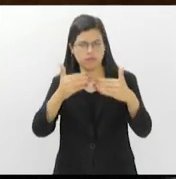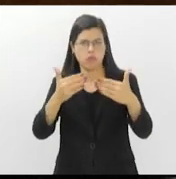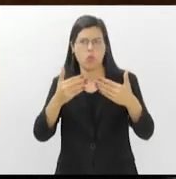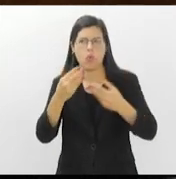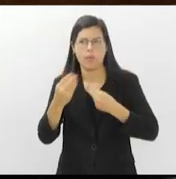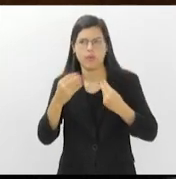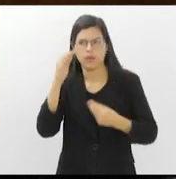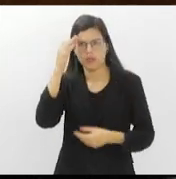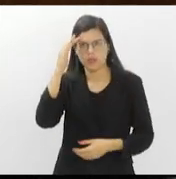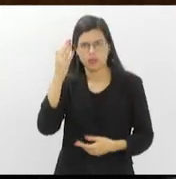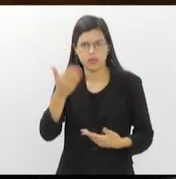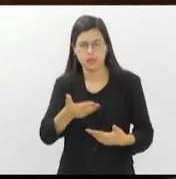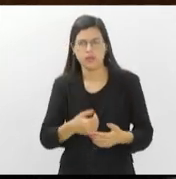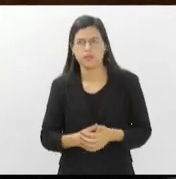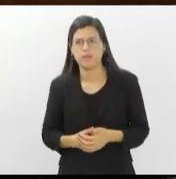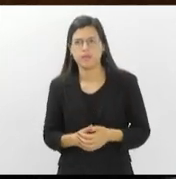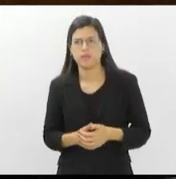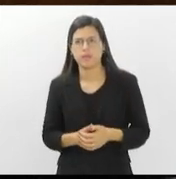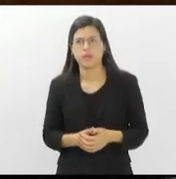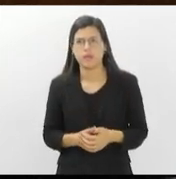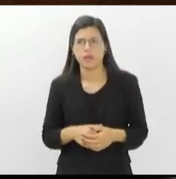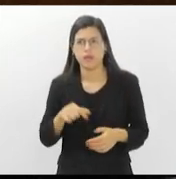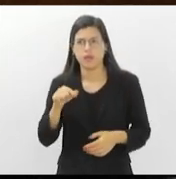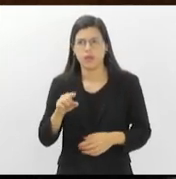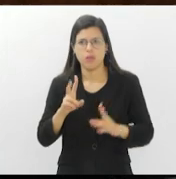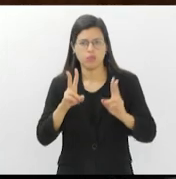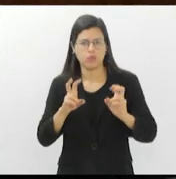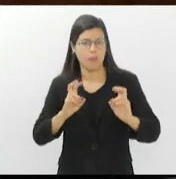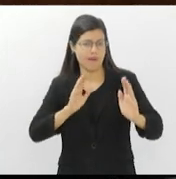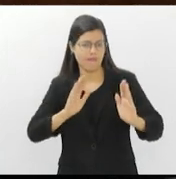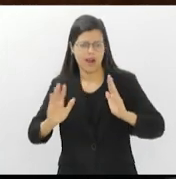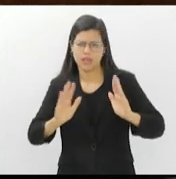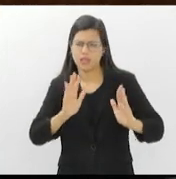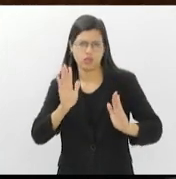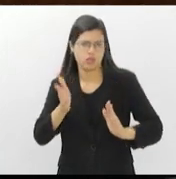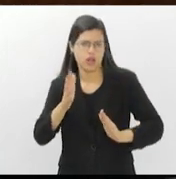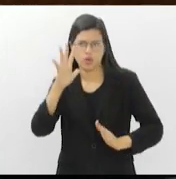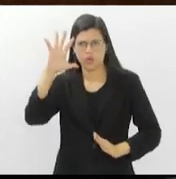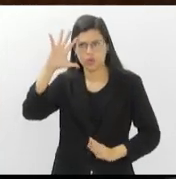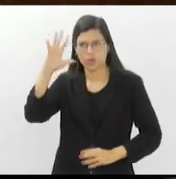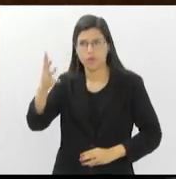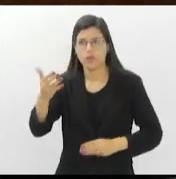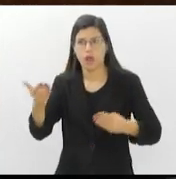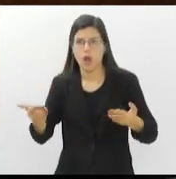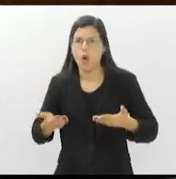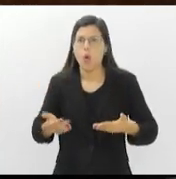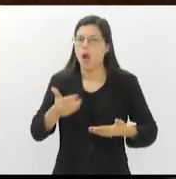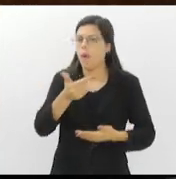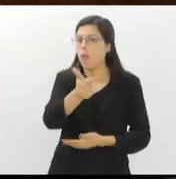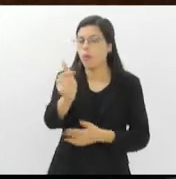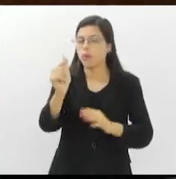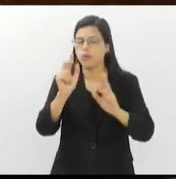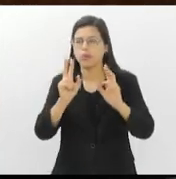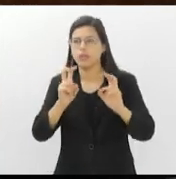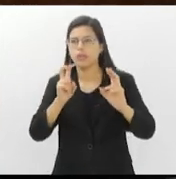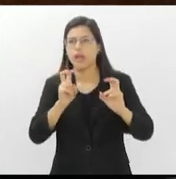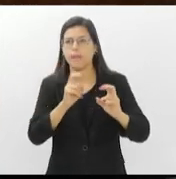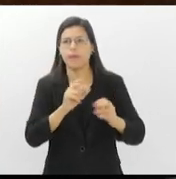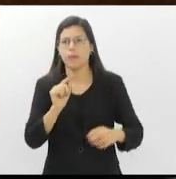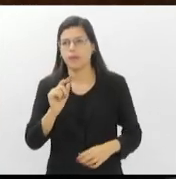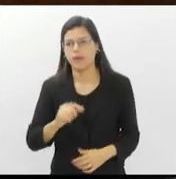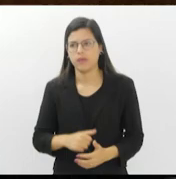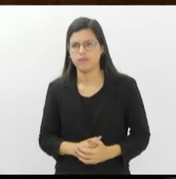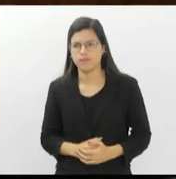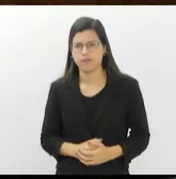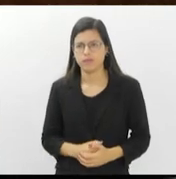direito. Então, está vencida a questão prescricional. E agora vai-se para outro tema, que é